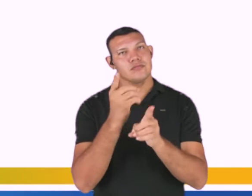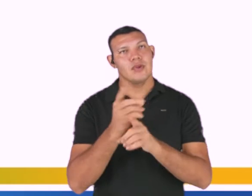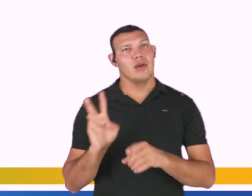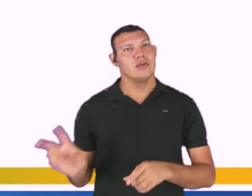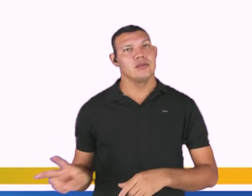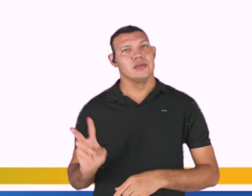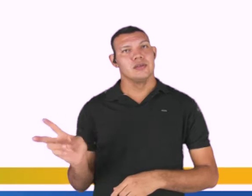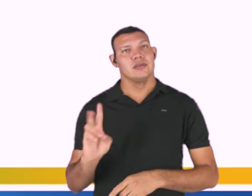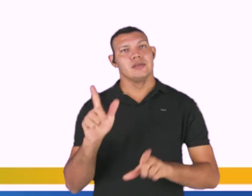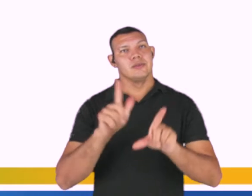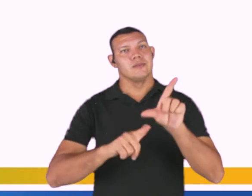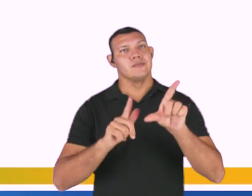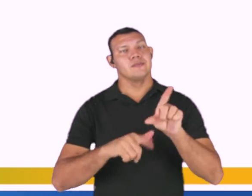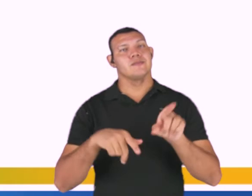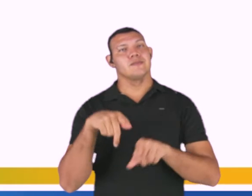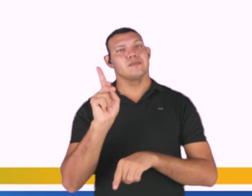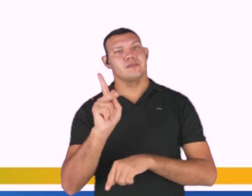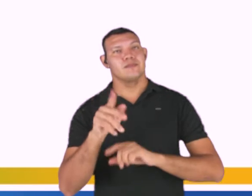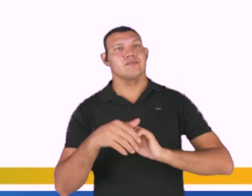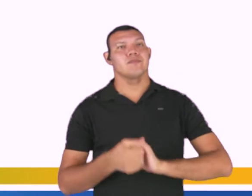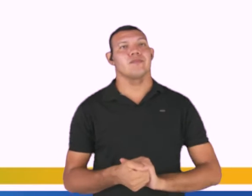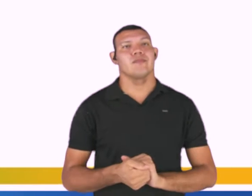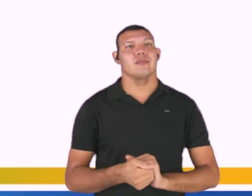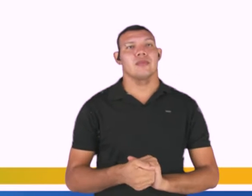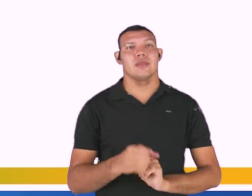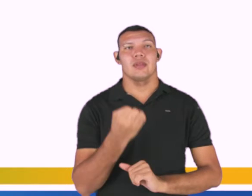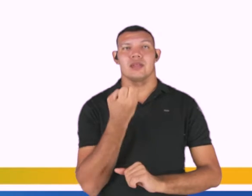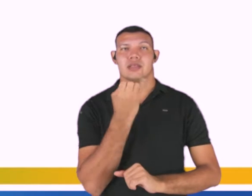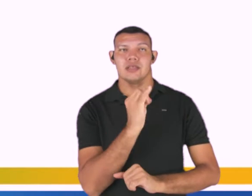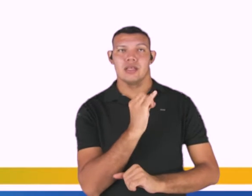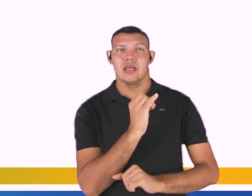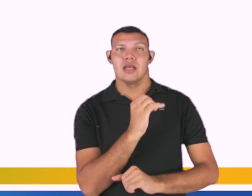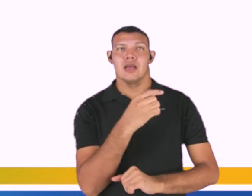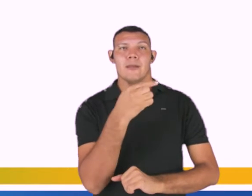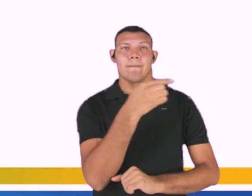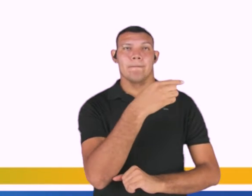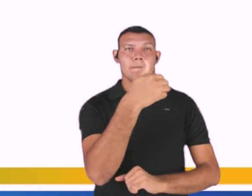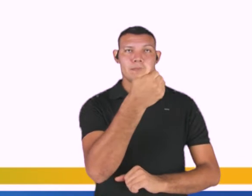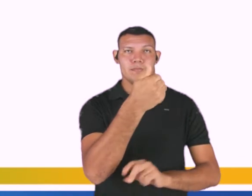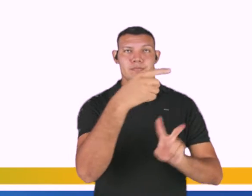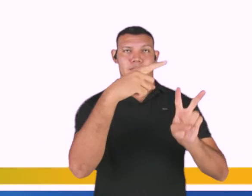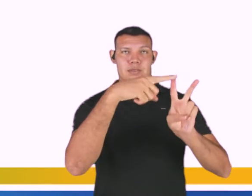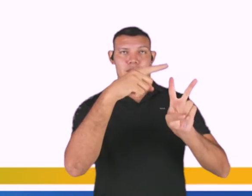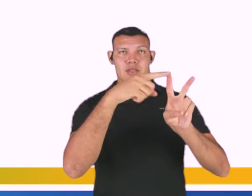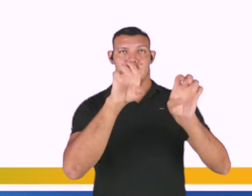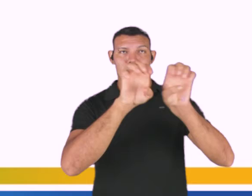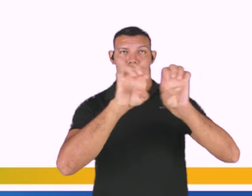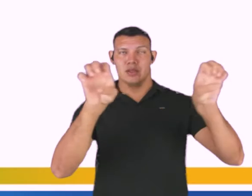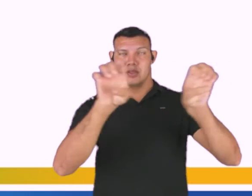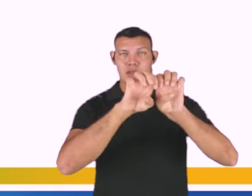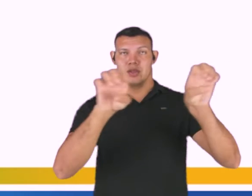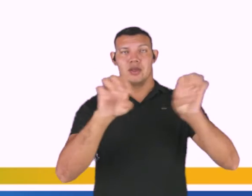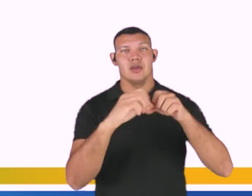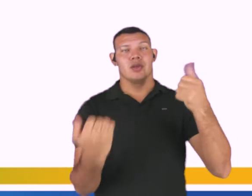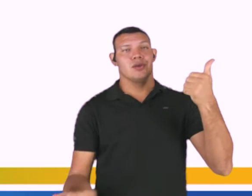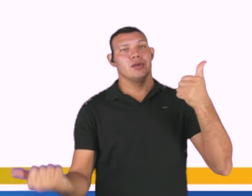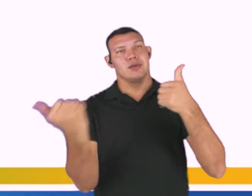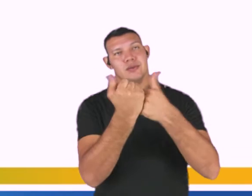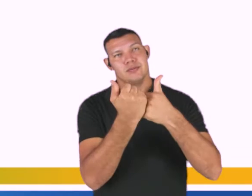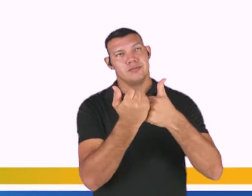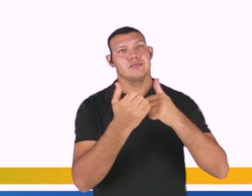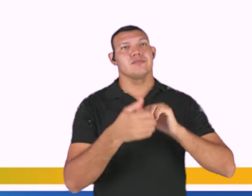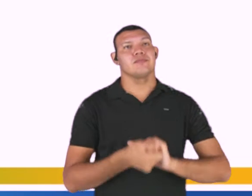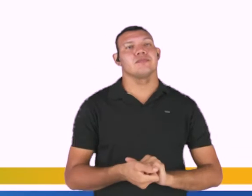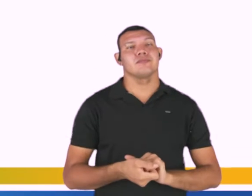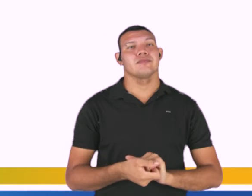k. Se menos 1 é a raiz da equação, então nós podemos